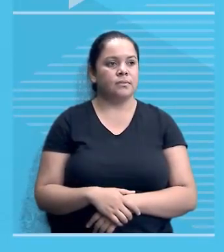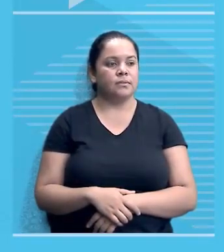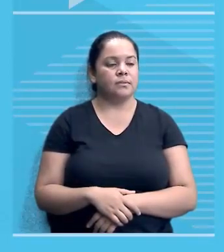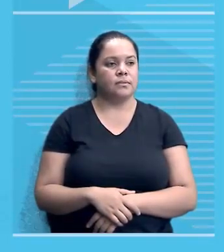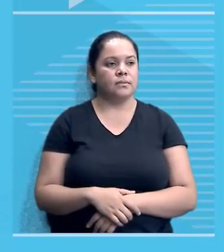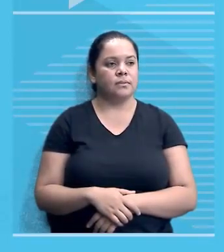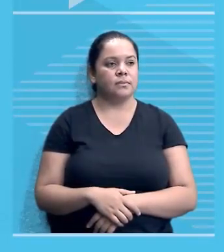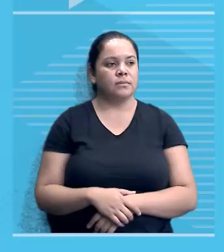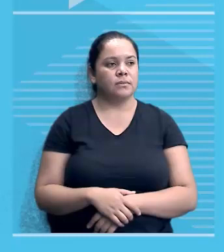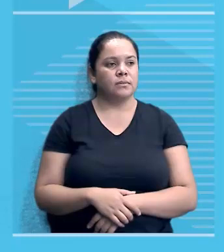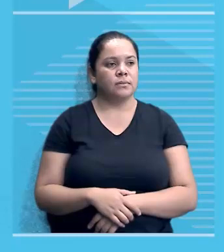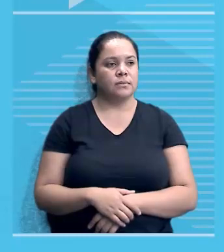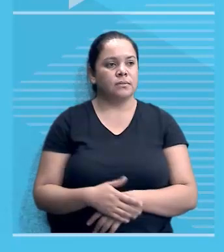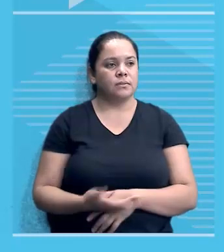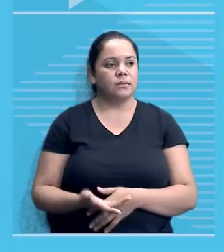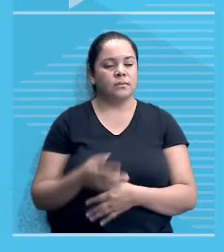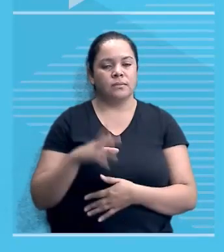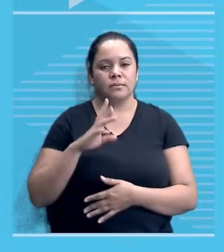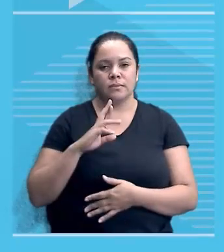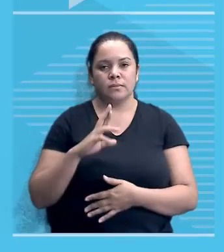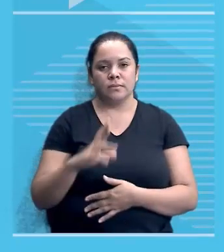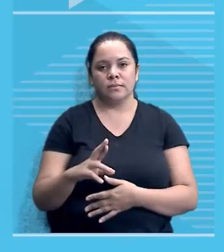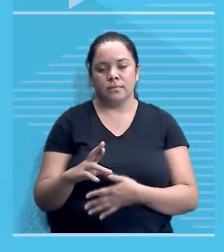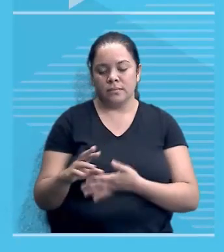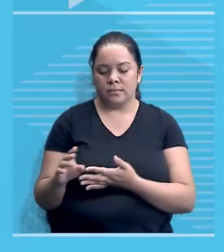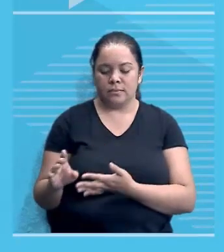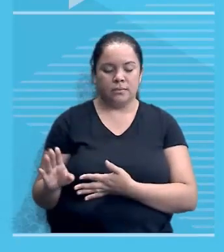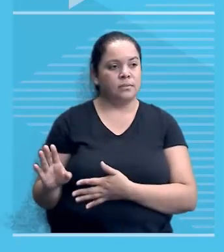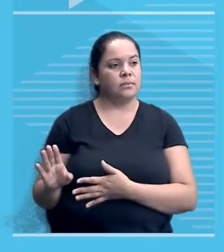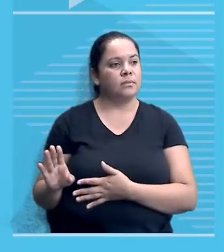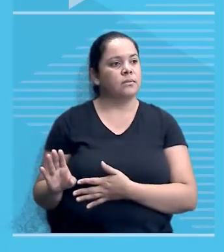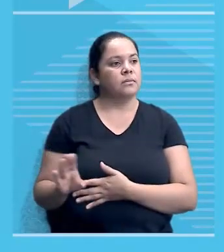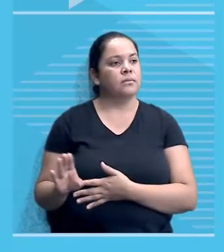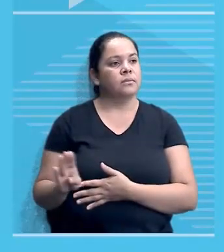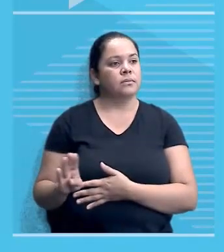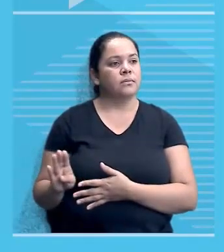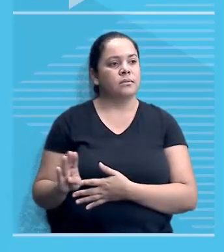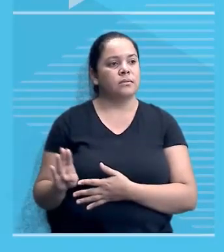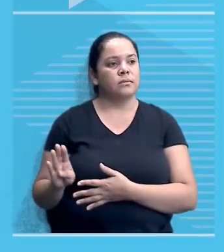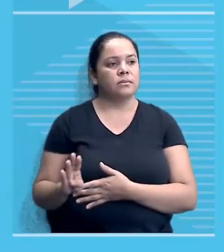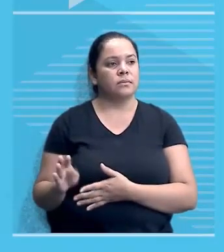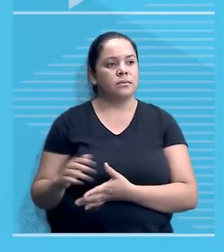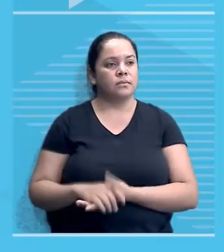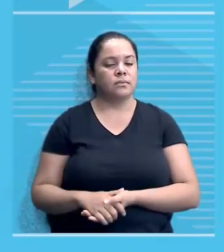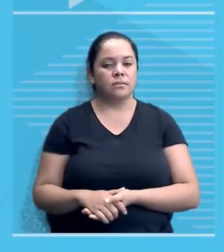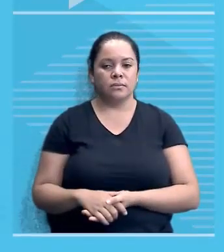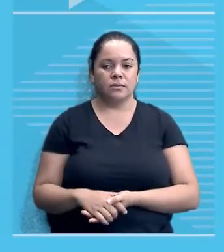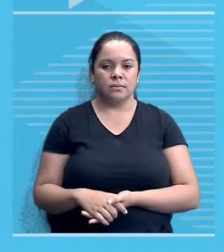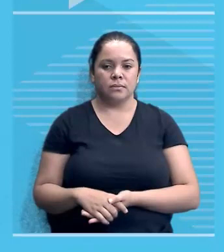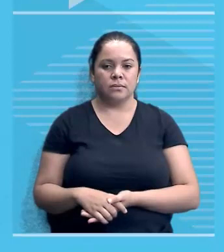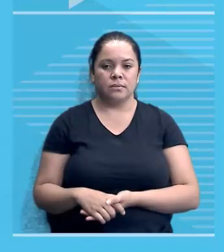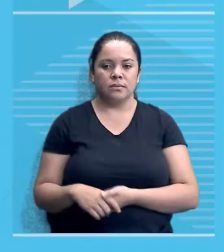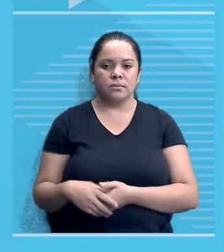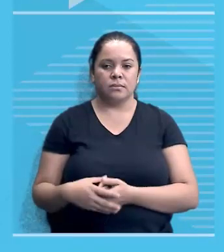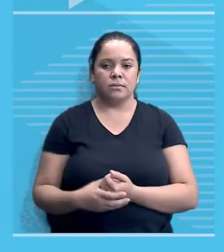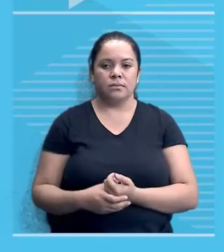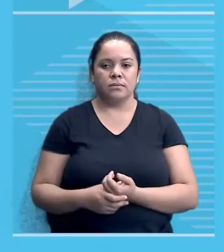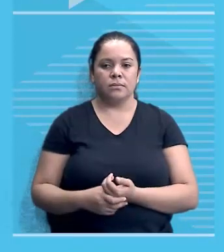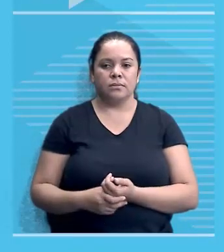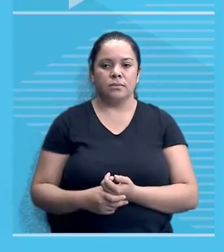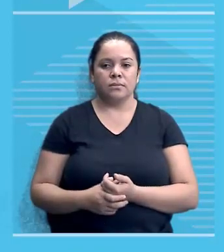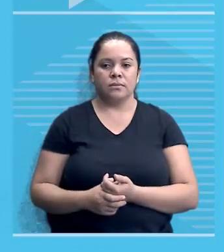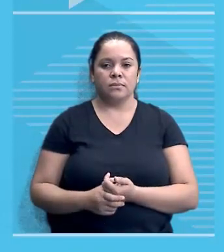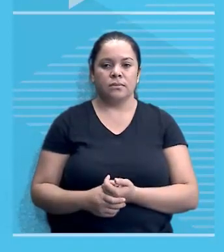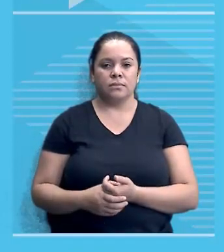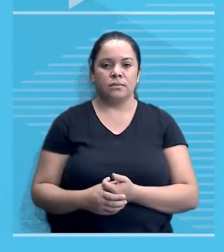então alternativa correta aqui para nossa segunda questão letra b de bola né e ilha de calor em versões térmicas e enchentes